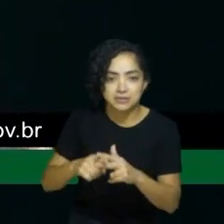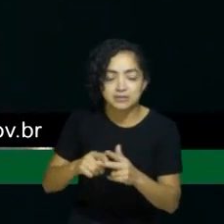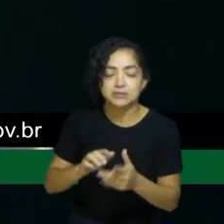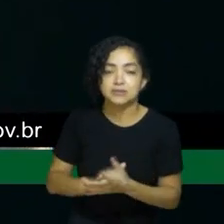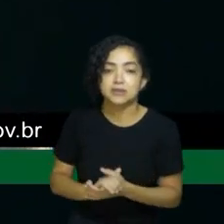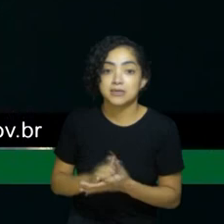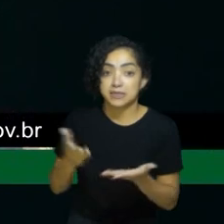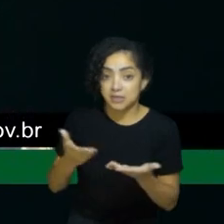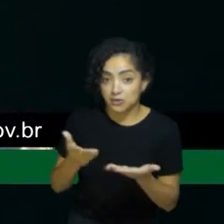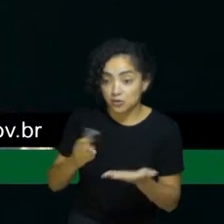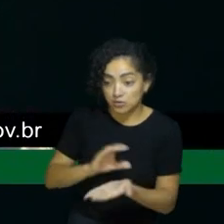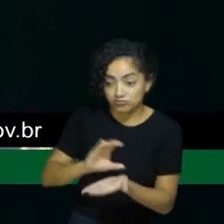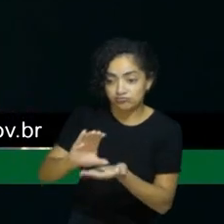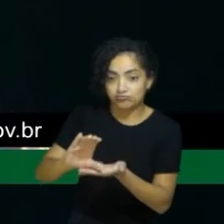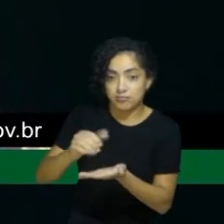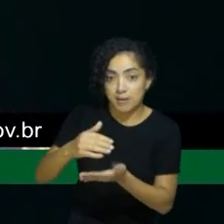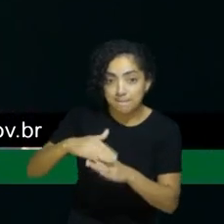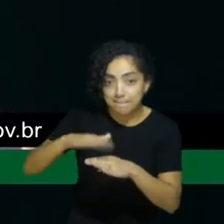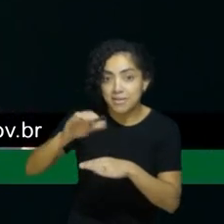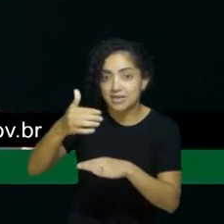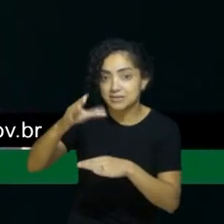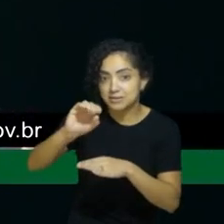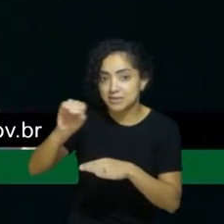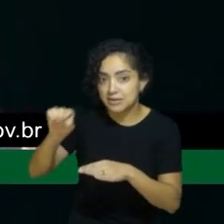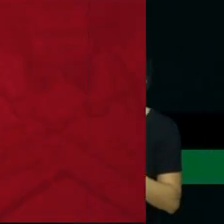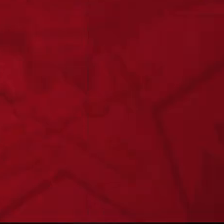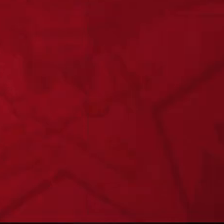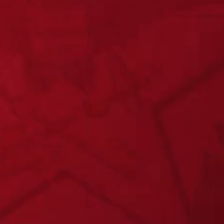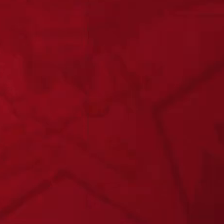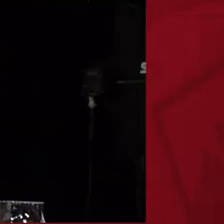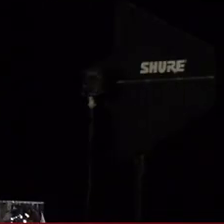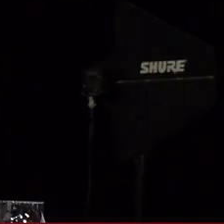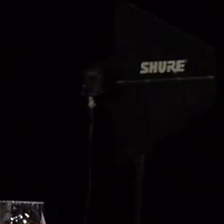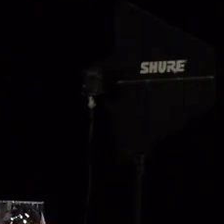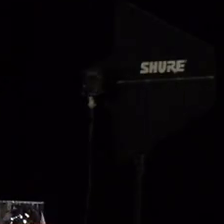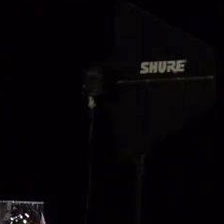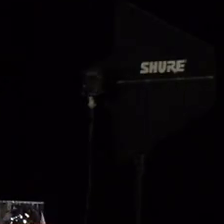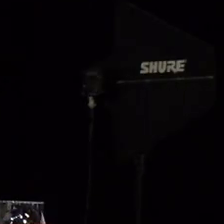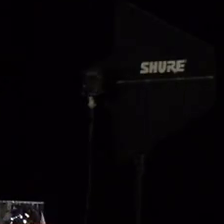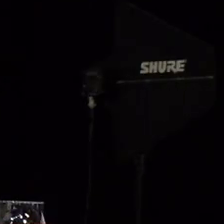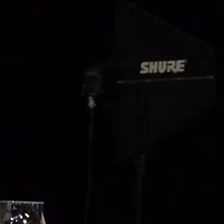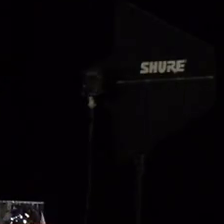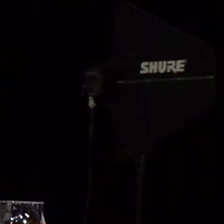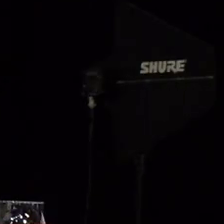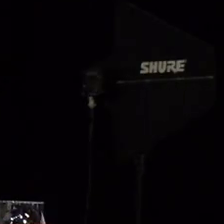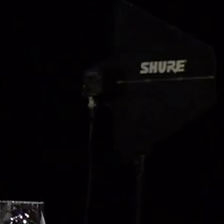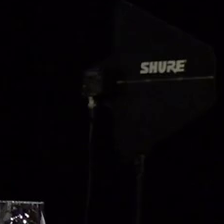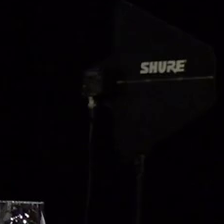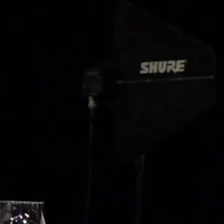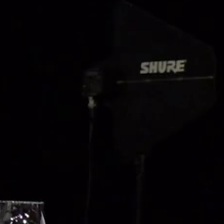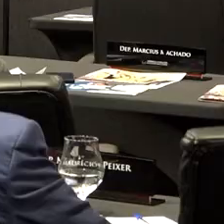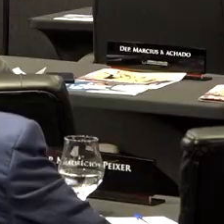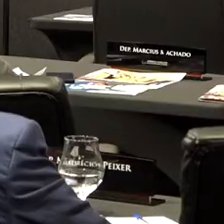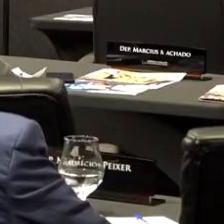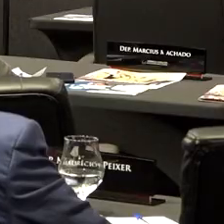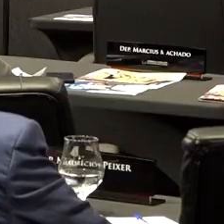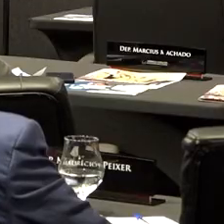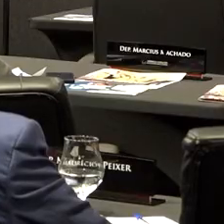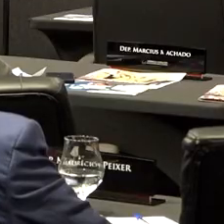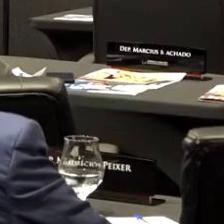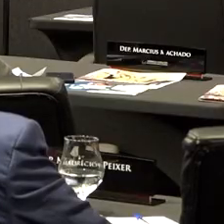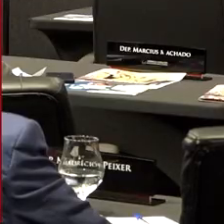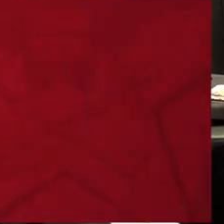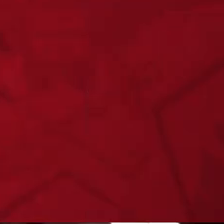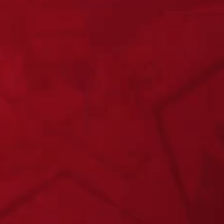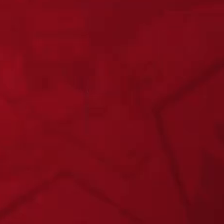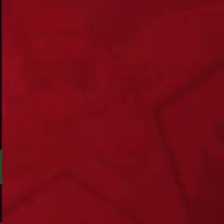agora nós estamos encaminhando mais R$ 100.000 para a reforma daquela escola. O deputado Jair Mioto destacou a lei de autoria dele para a segurança